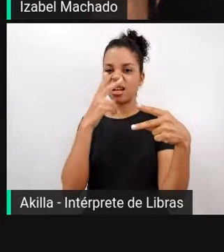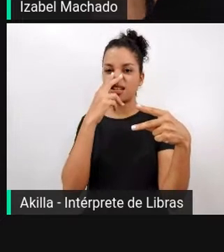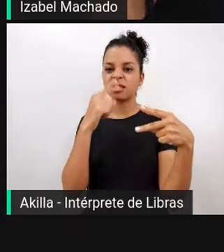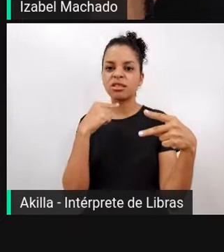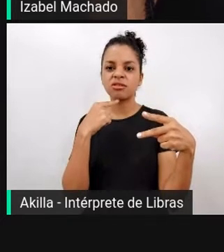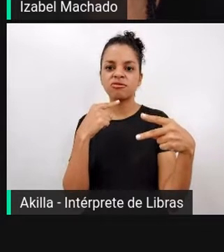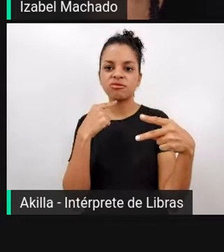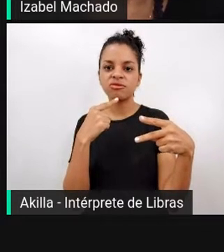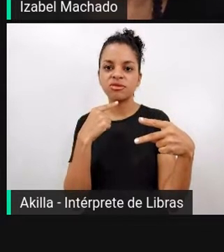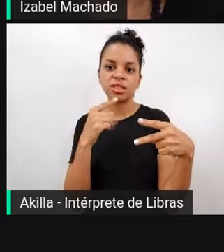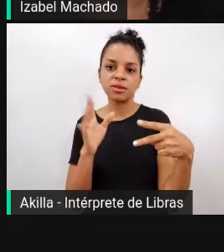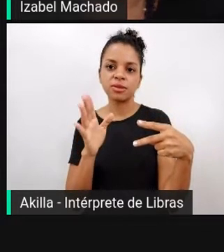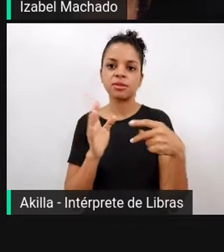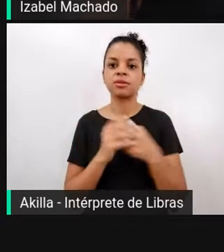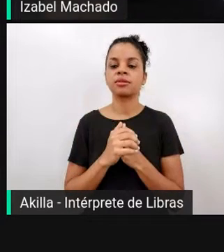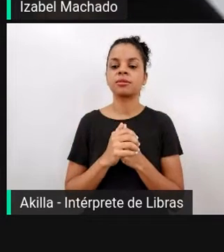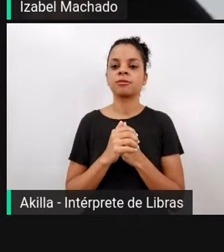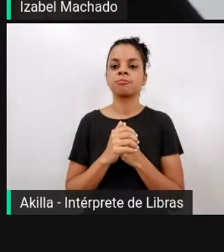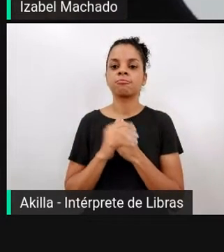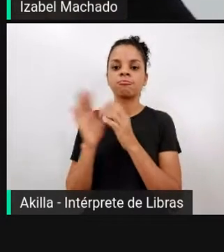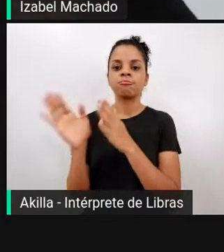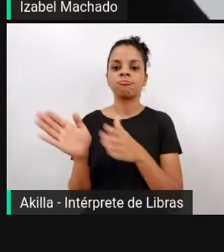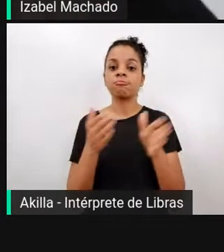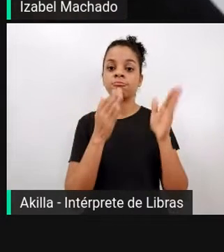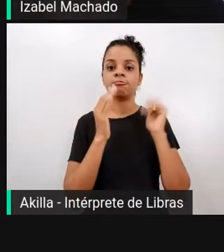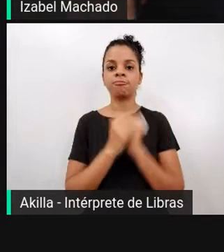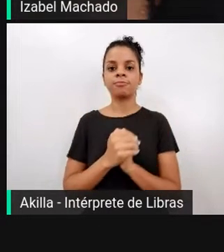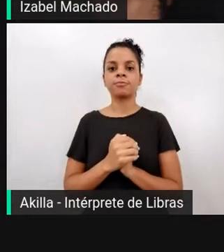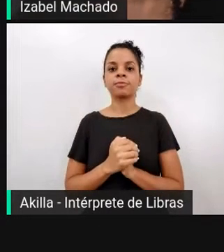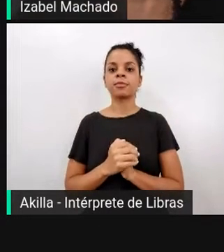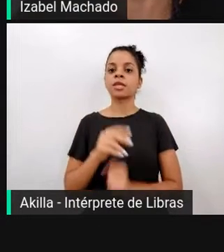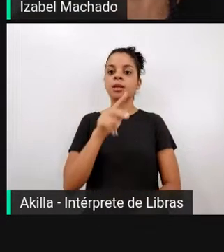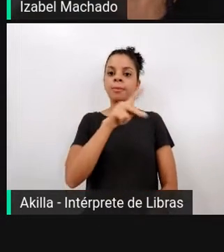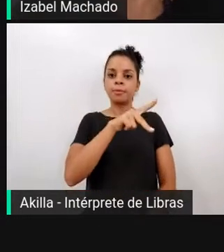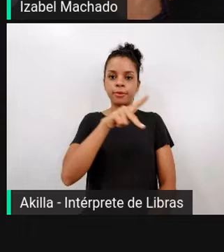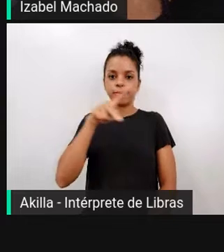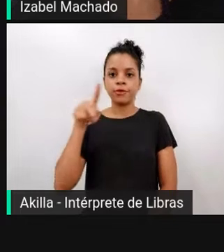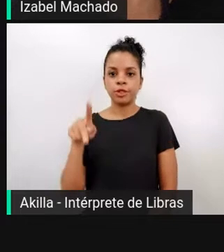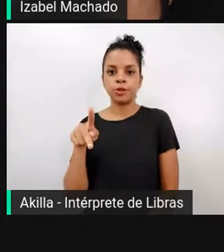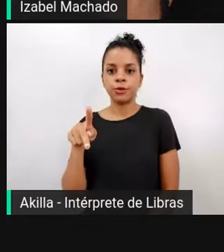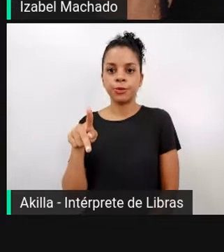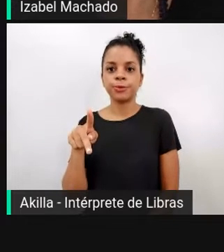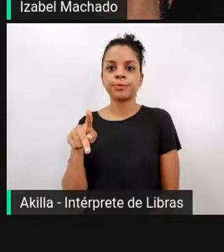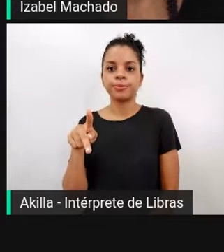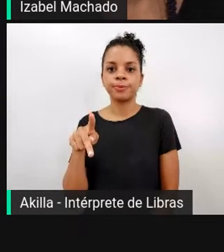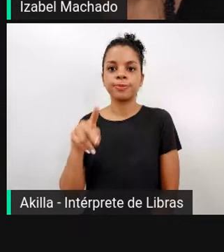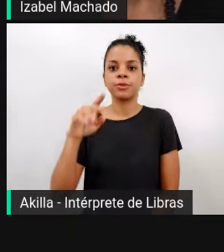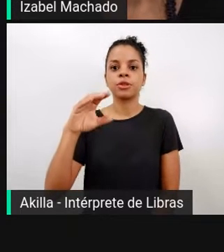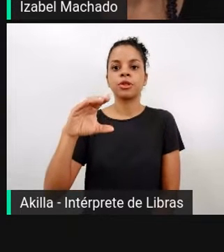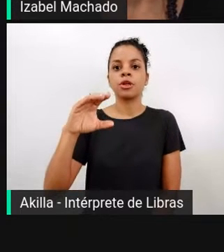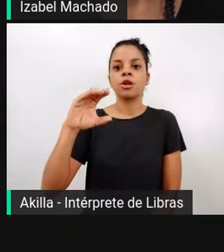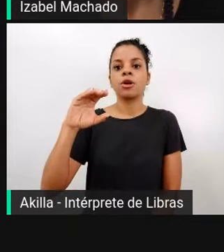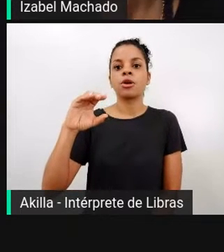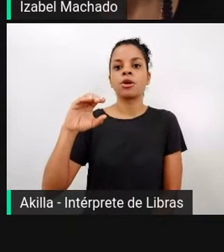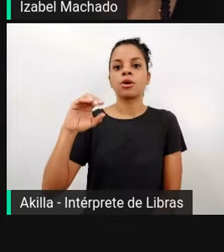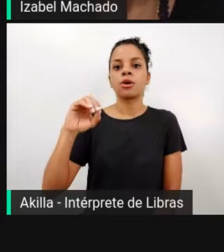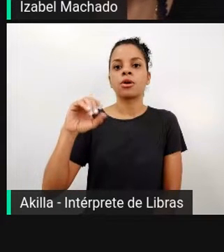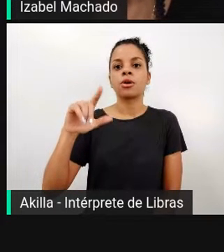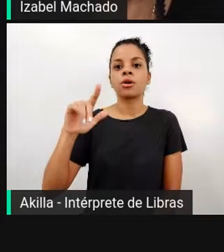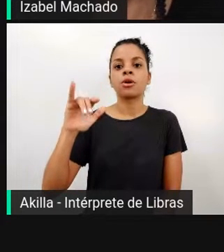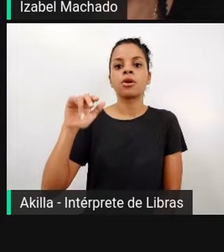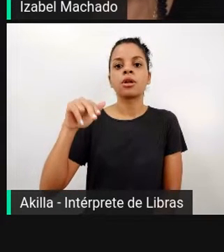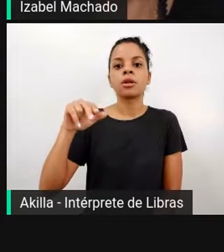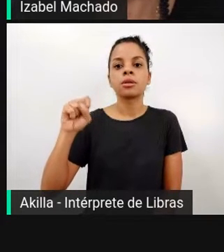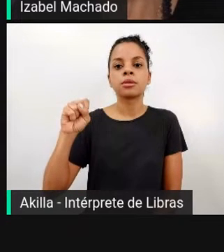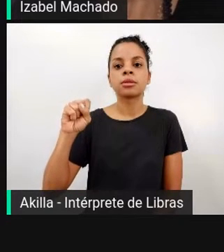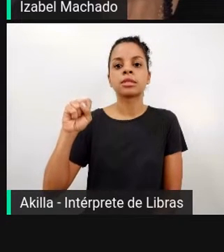outro, que um professor Gomes, da Bahia, na CPMI das